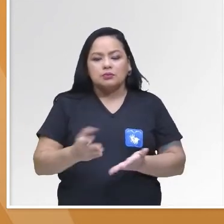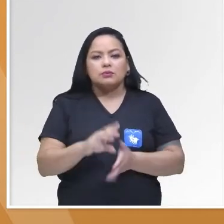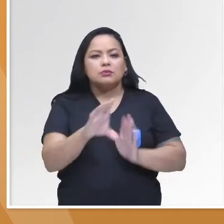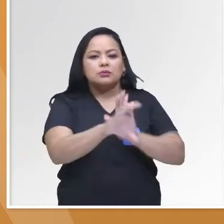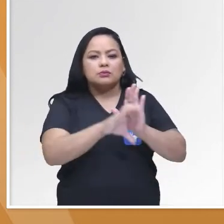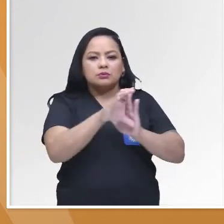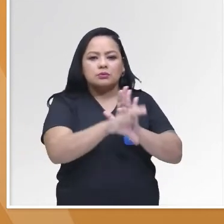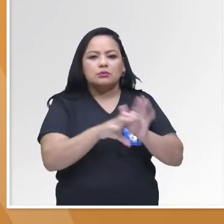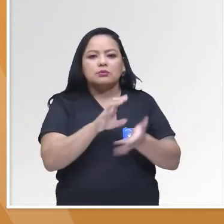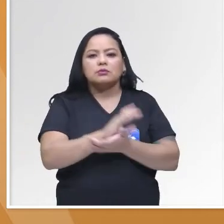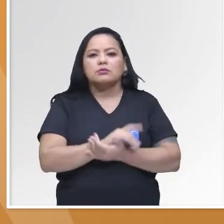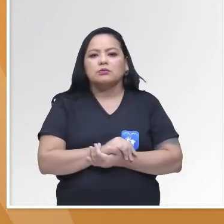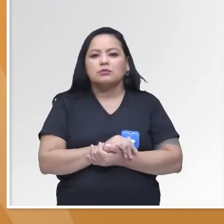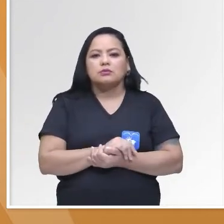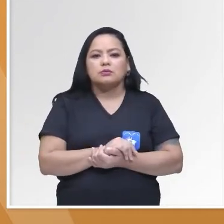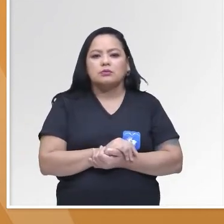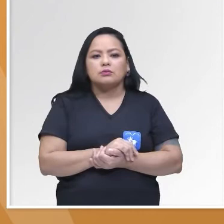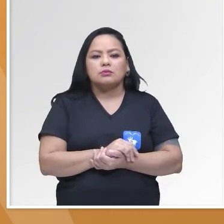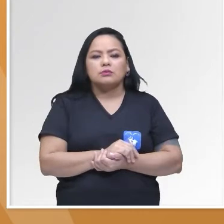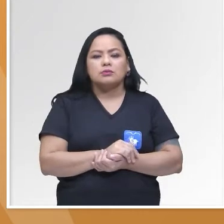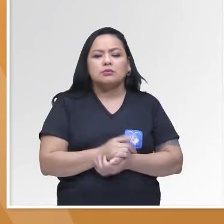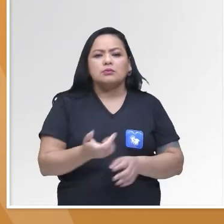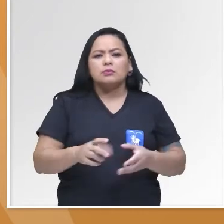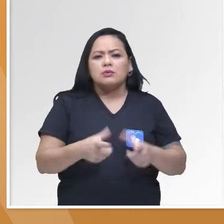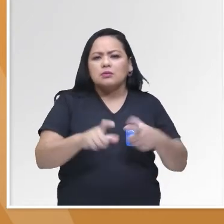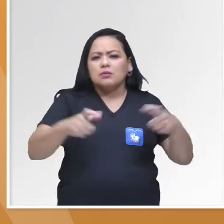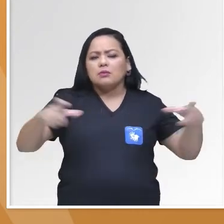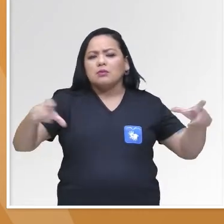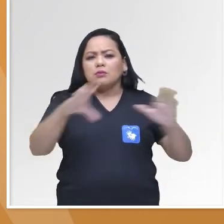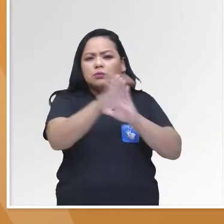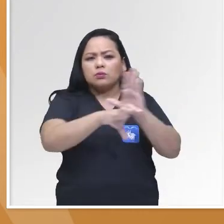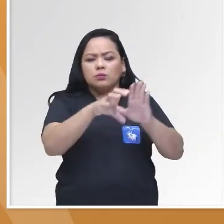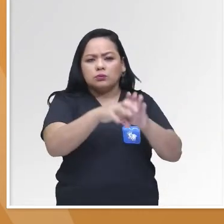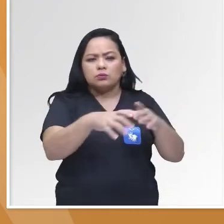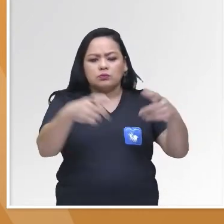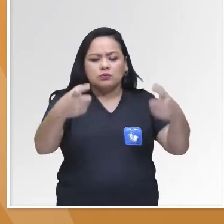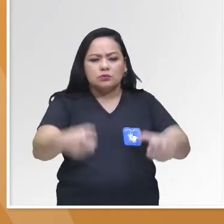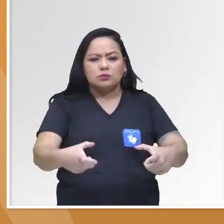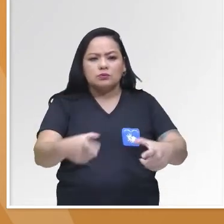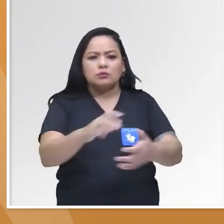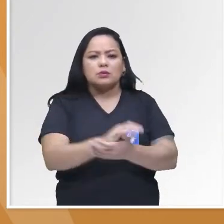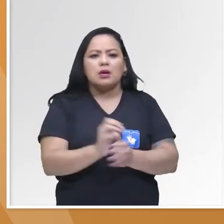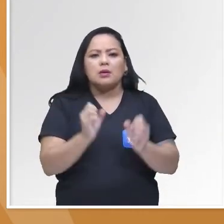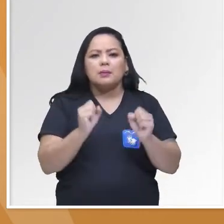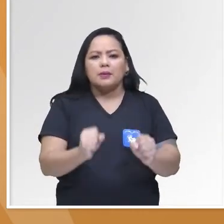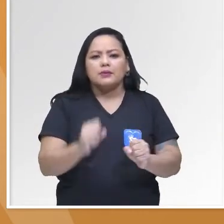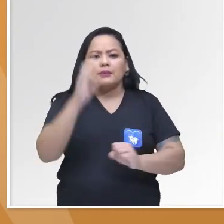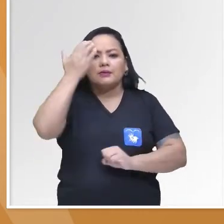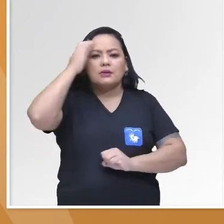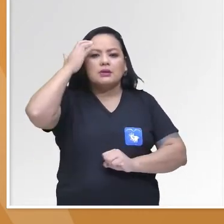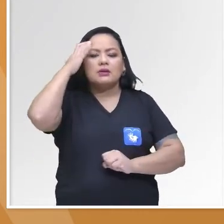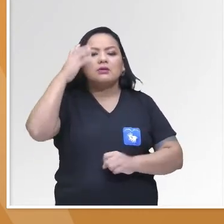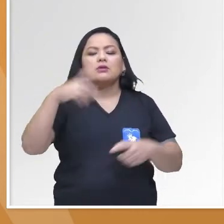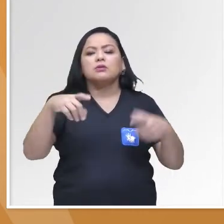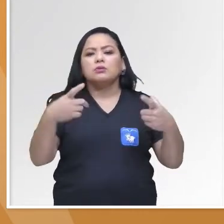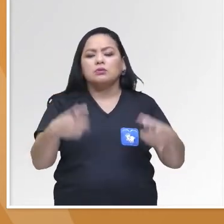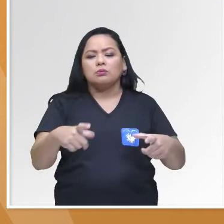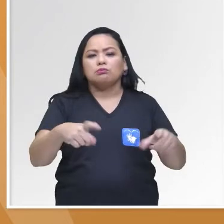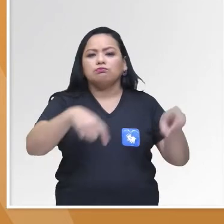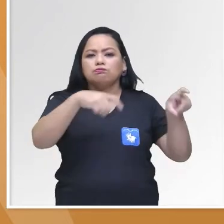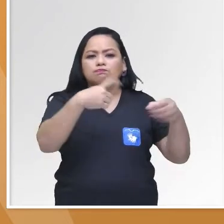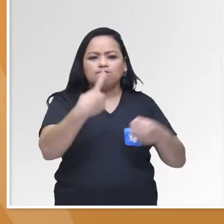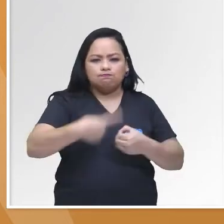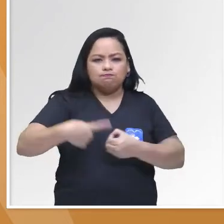esse conceito extrapola os limites urbanos, podendo ser compreendido no espaço